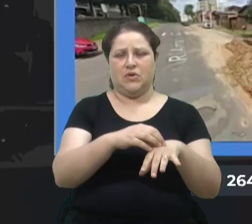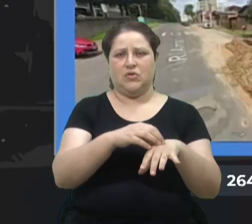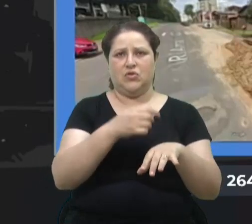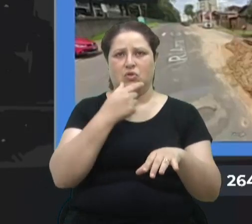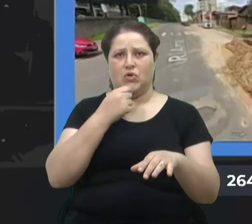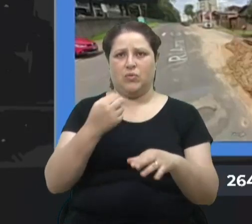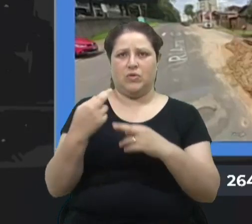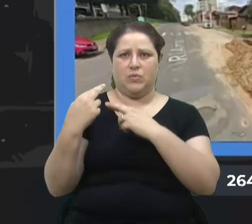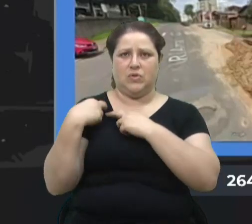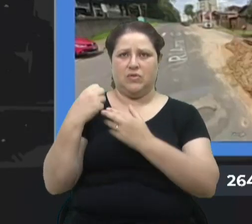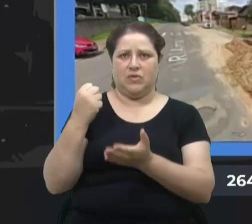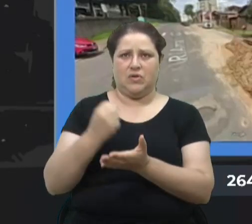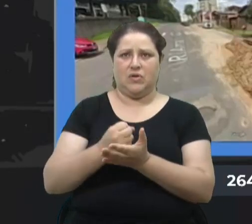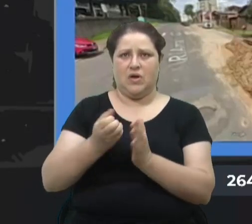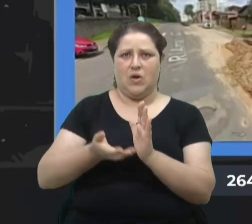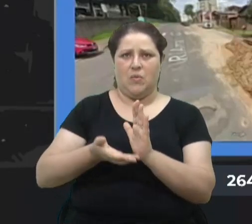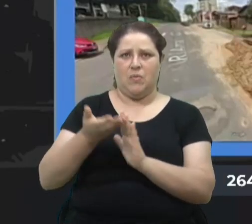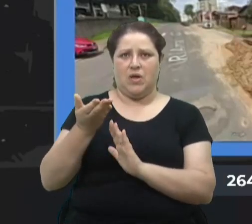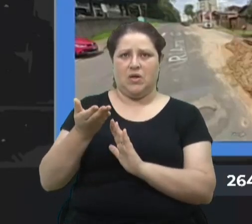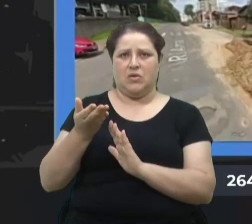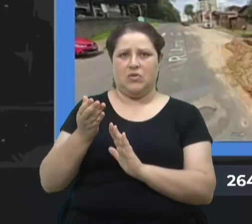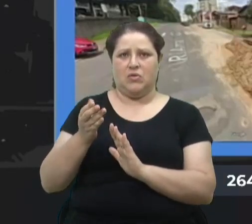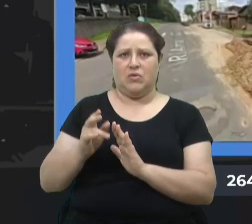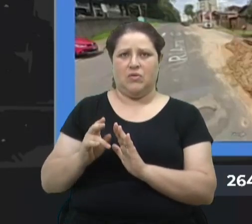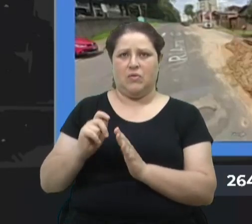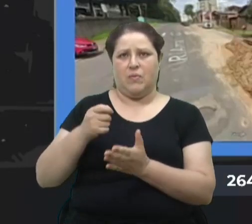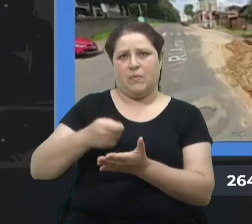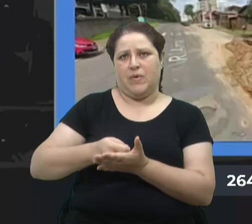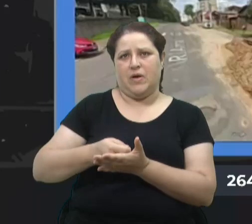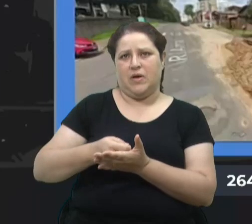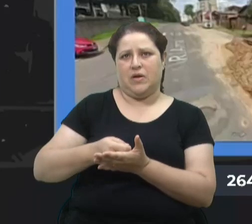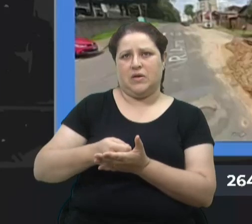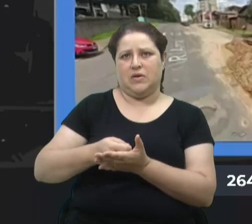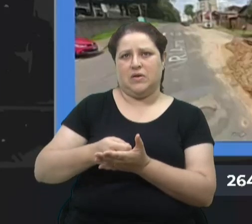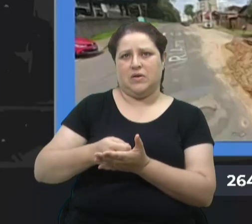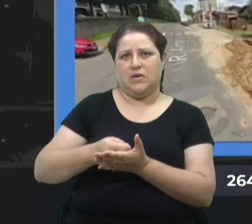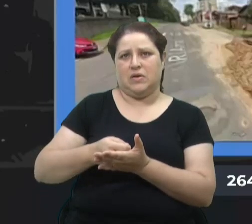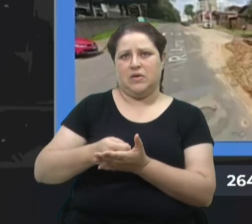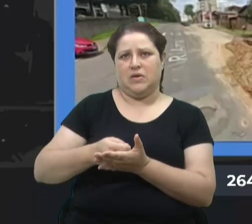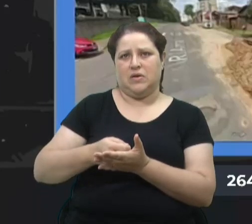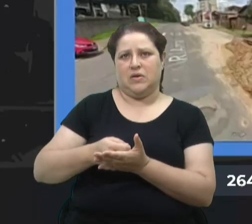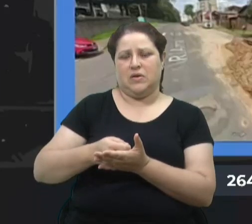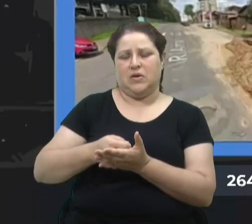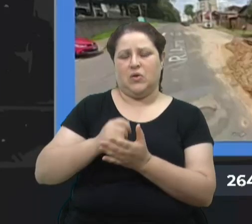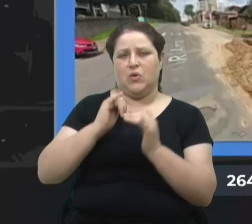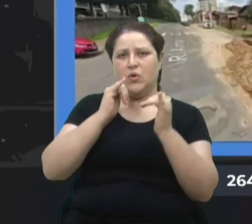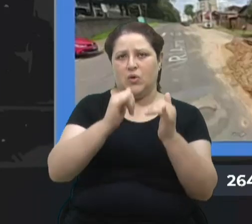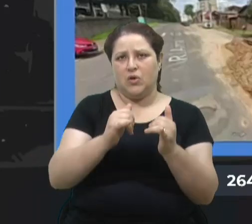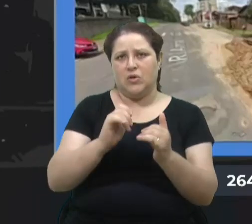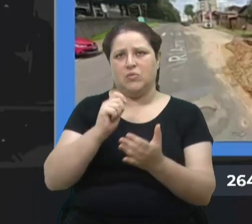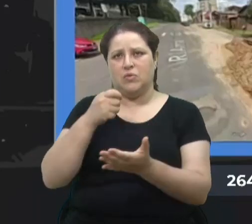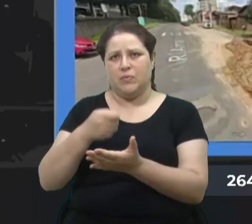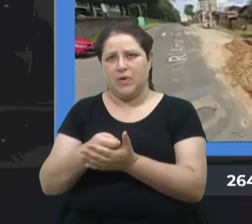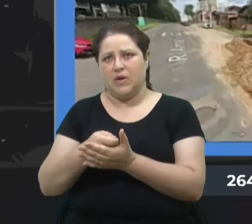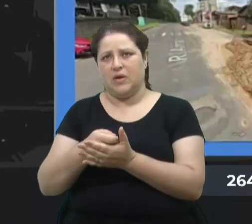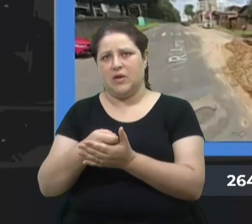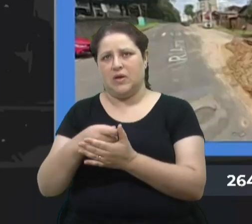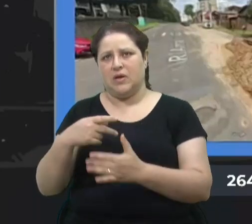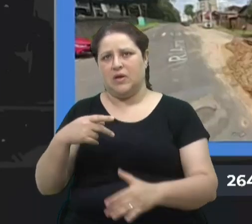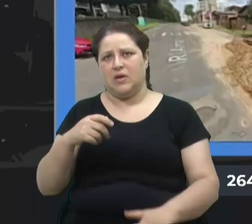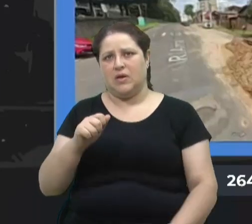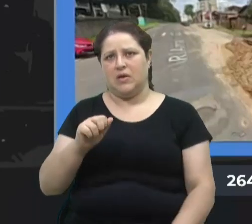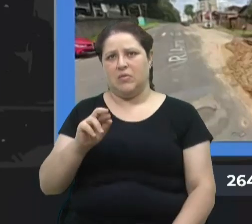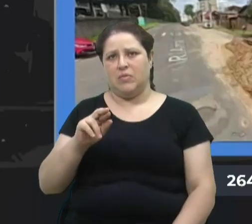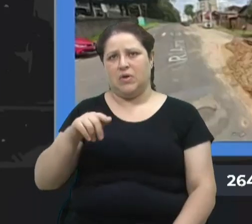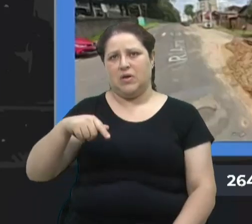em Caxias, né? E paquímetro, e aumenta paquímetro e tudo, né? Mas ele esteve lá com nós, muito mais